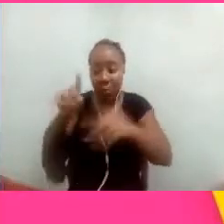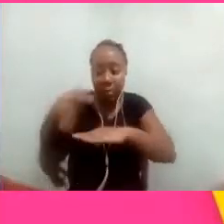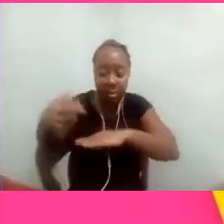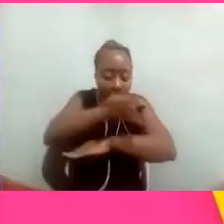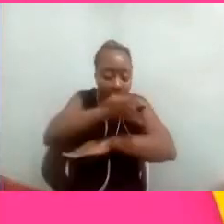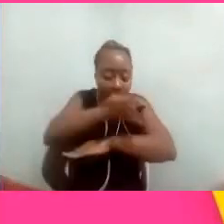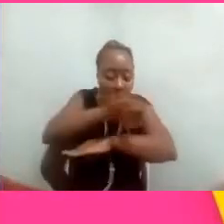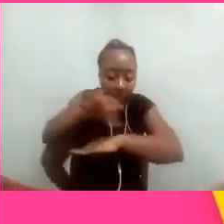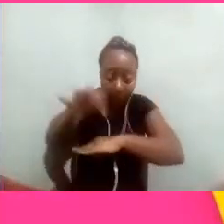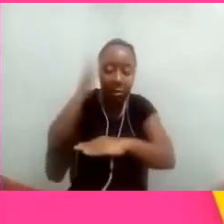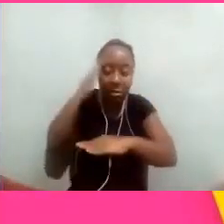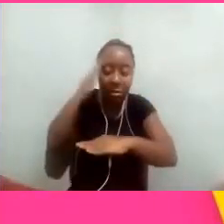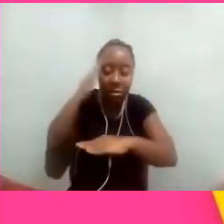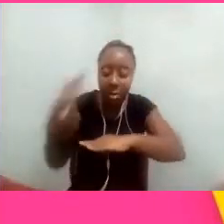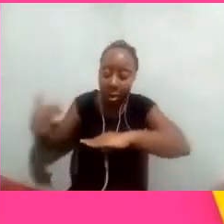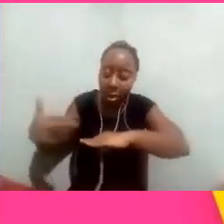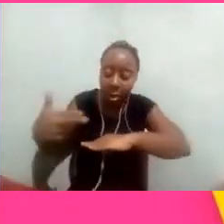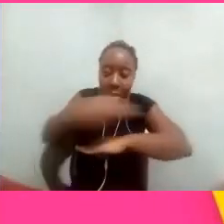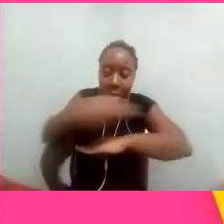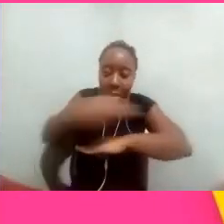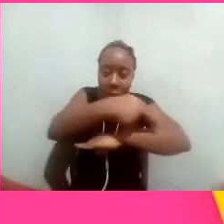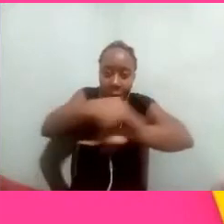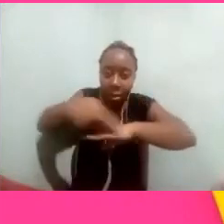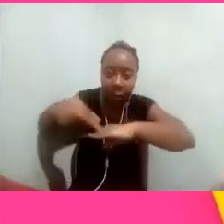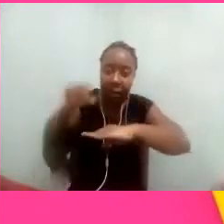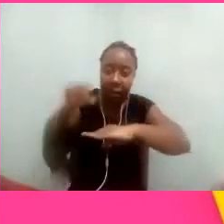Só falta esse objeto pequeno aqui.